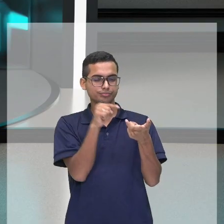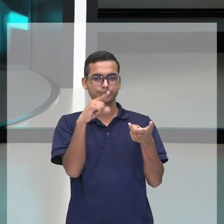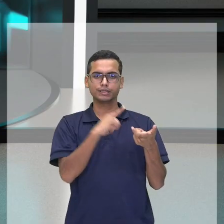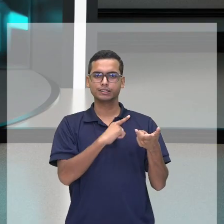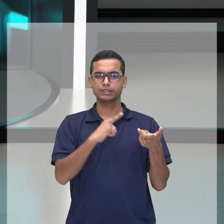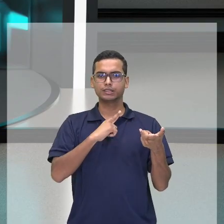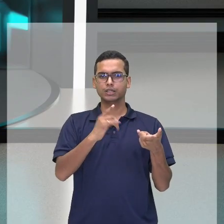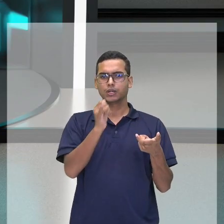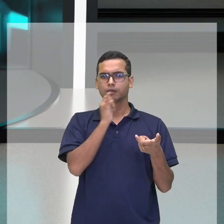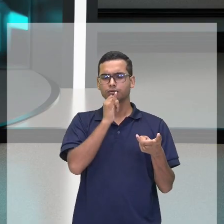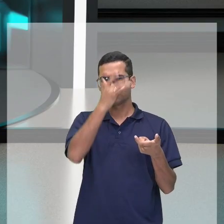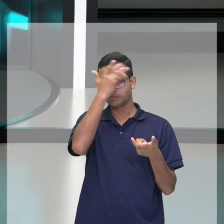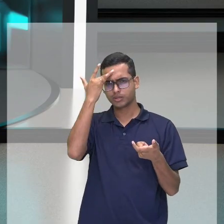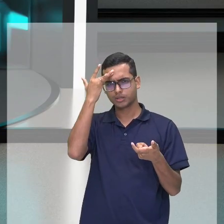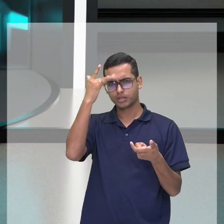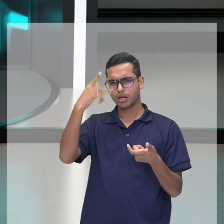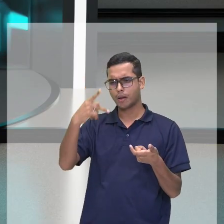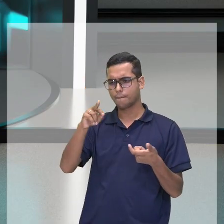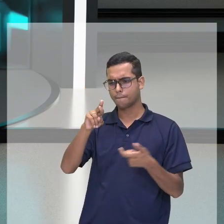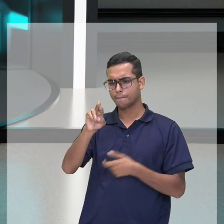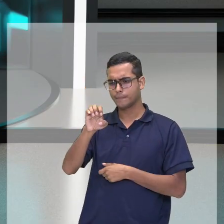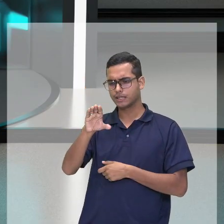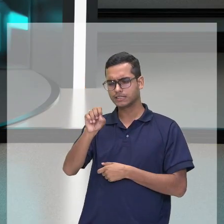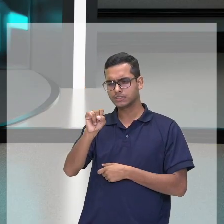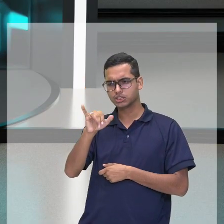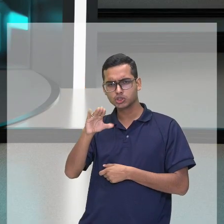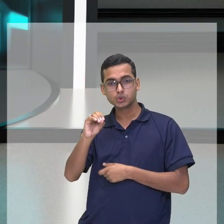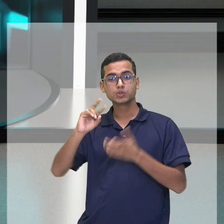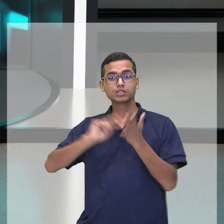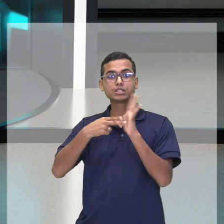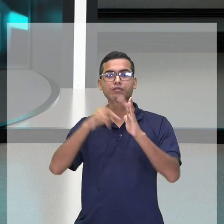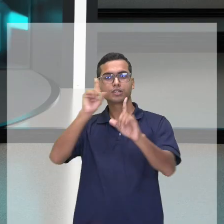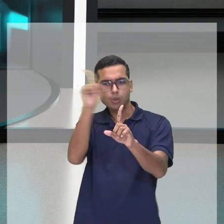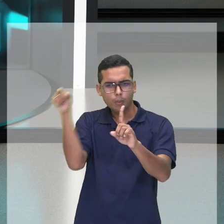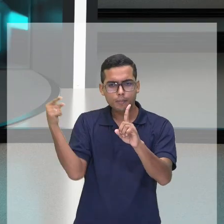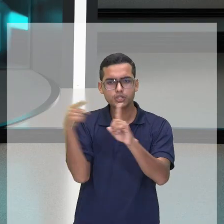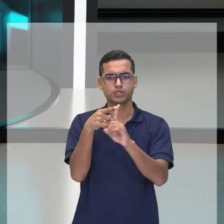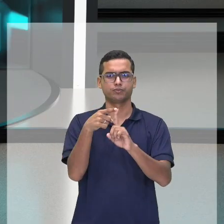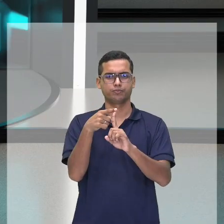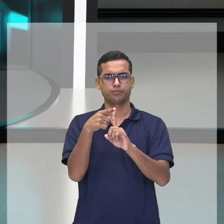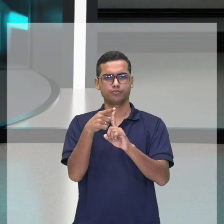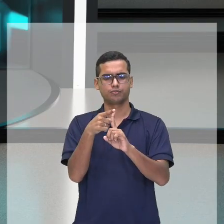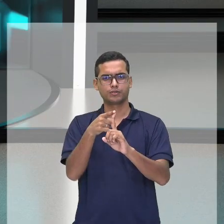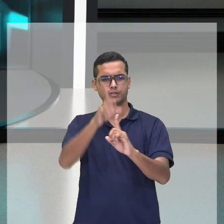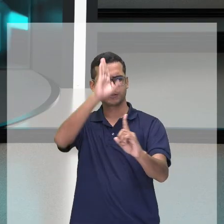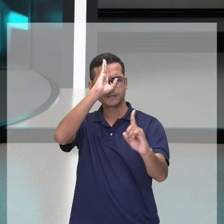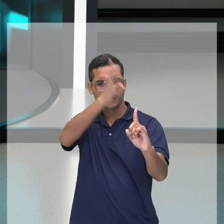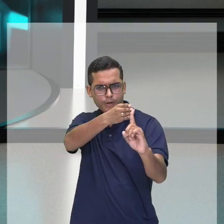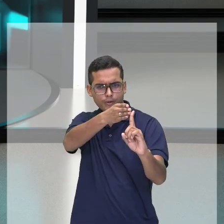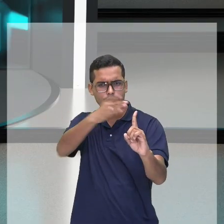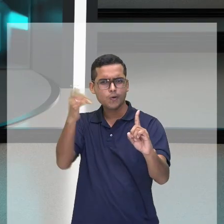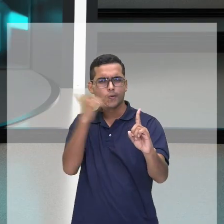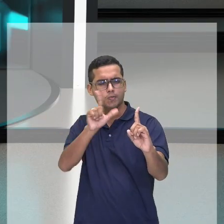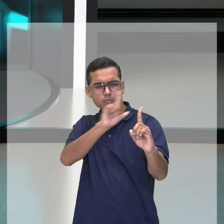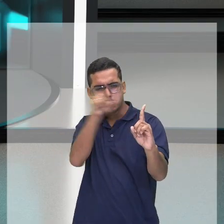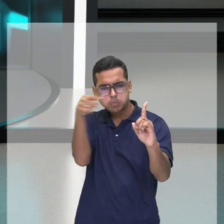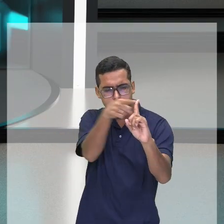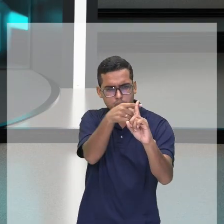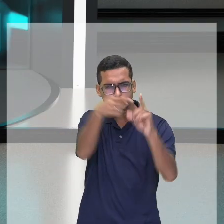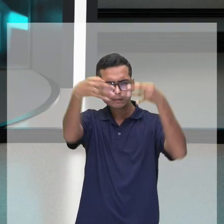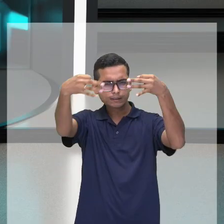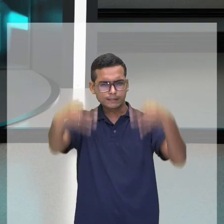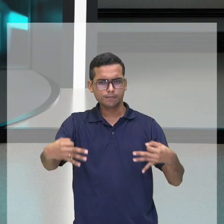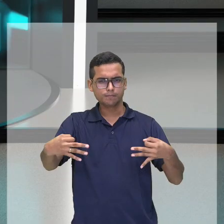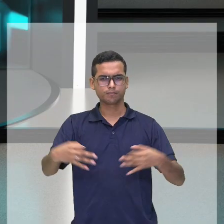é preciso, significa que você é objetivo, que você realmente faz a coisa de forma